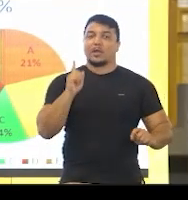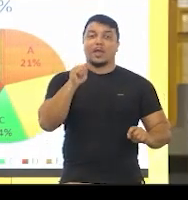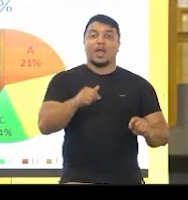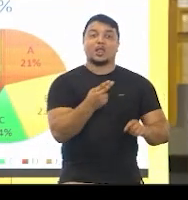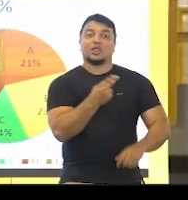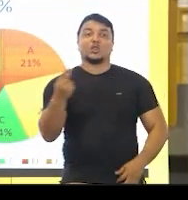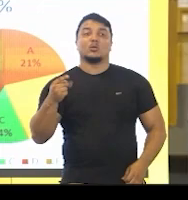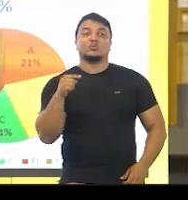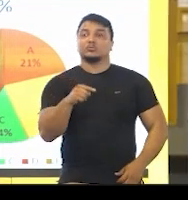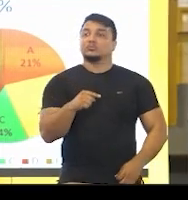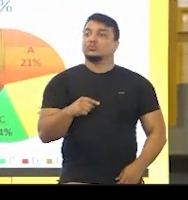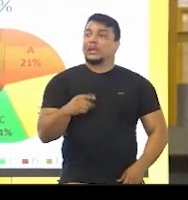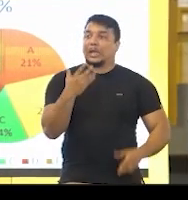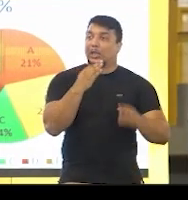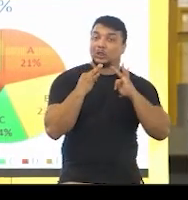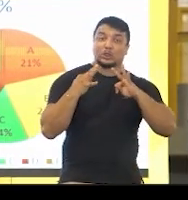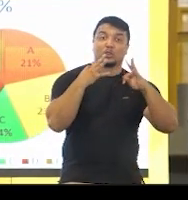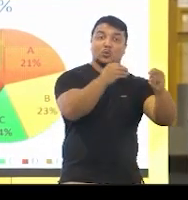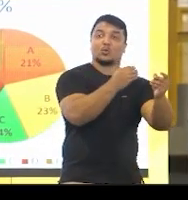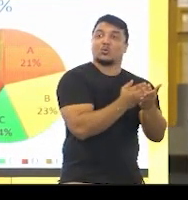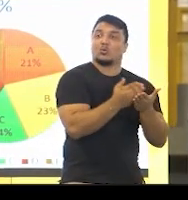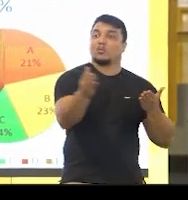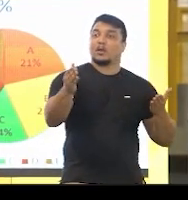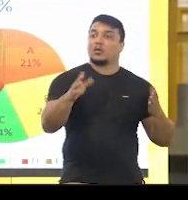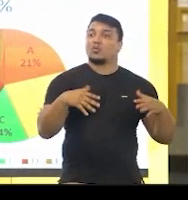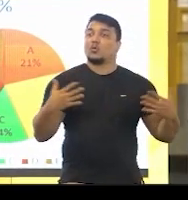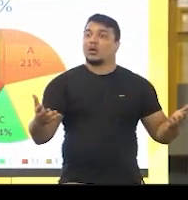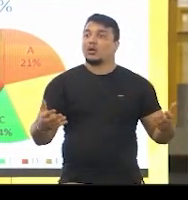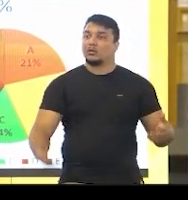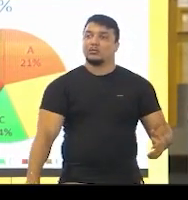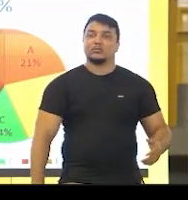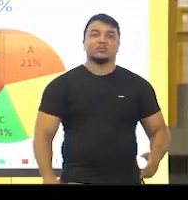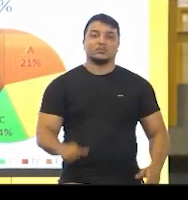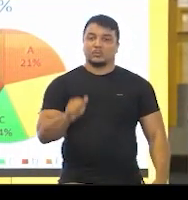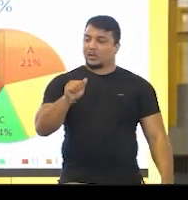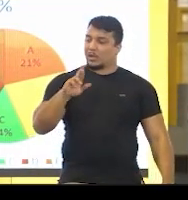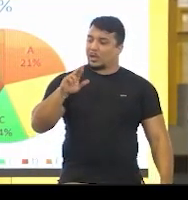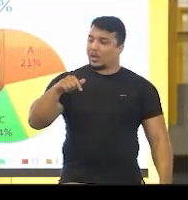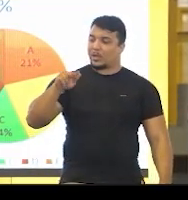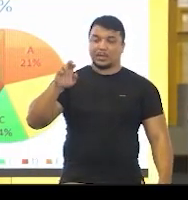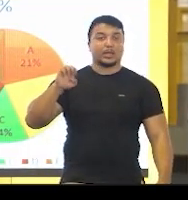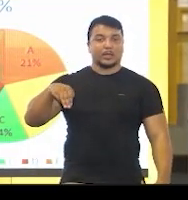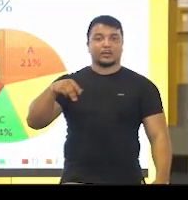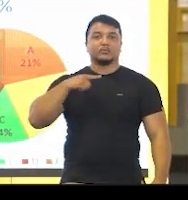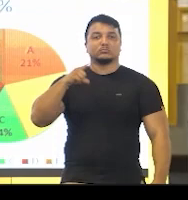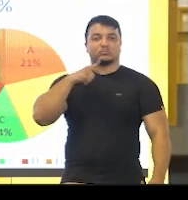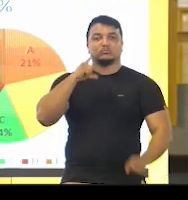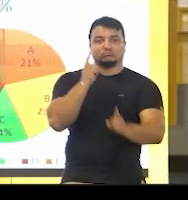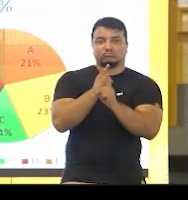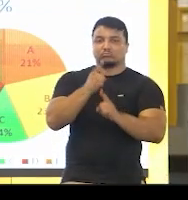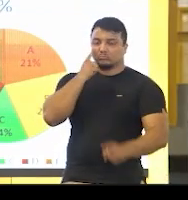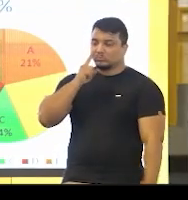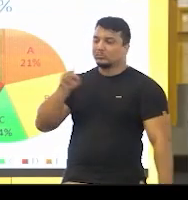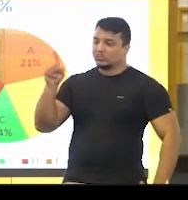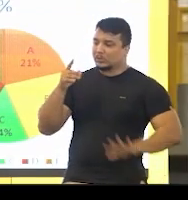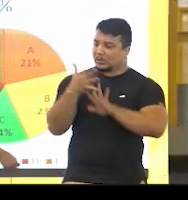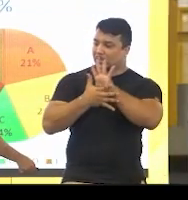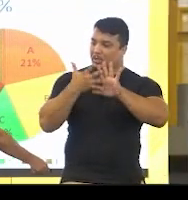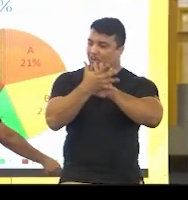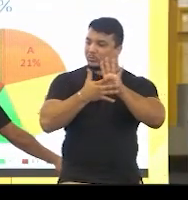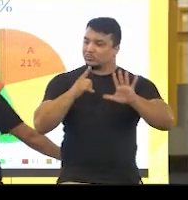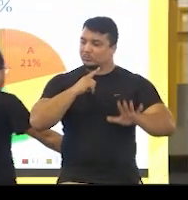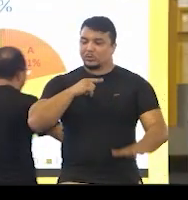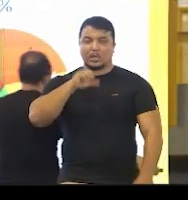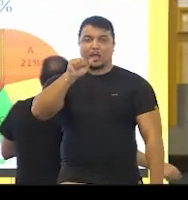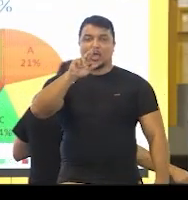qual é o nome do elemento que deu origem a tudo? Arqué. É isso que eu quero saber. Ei, a gente